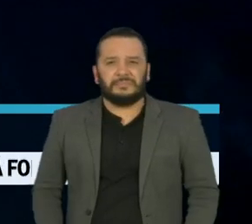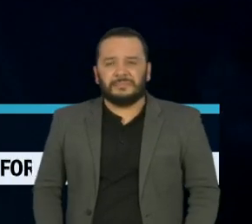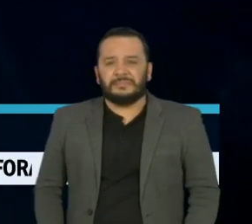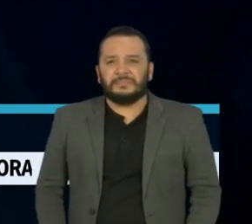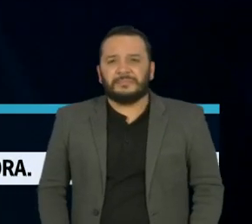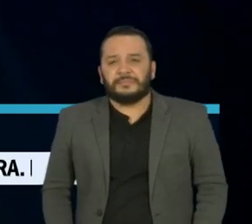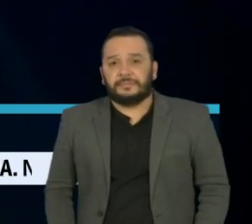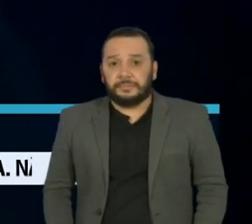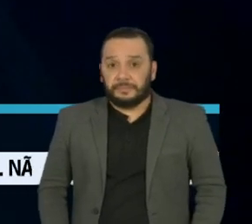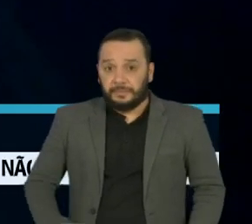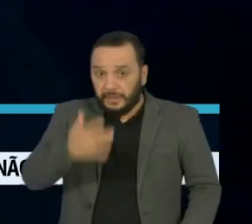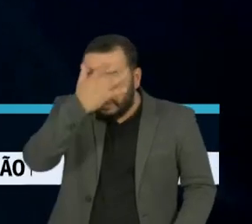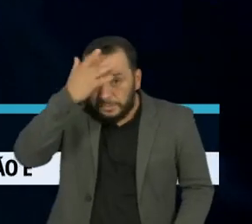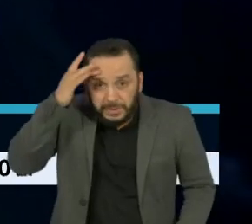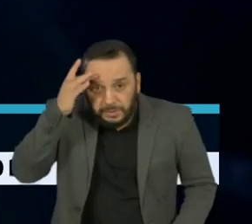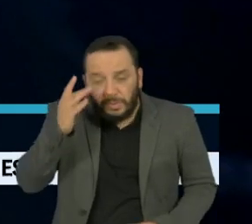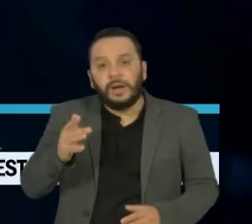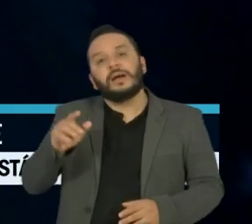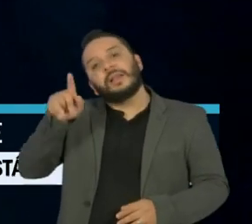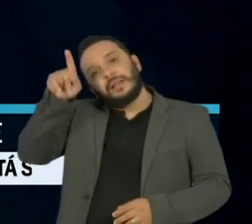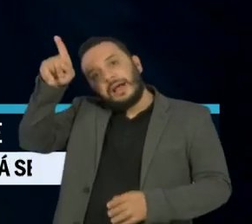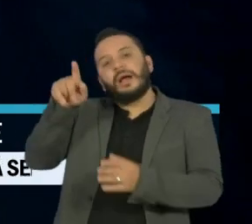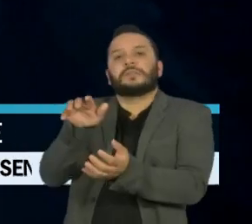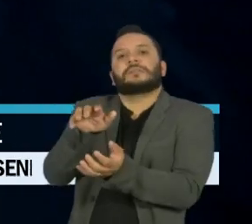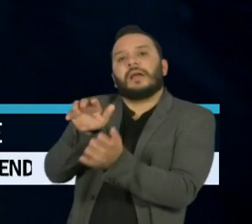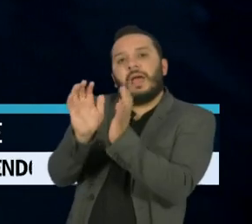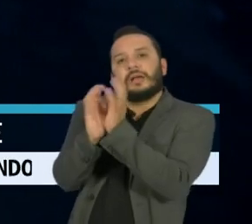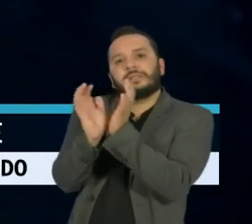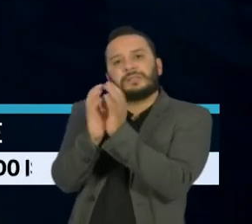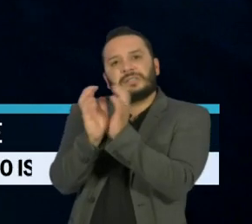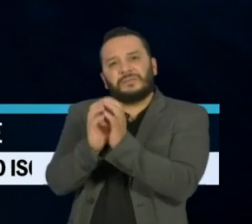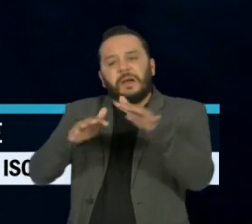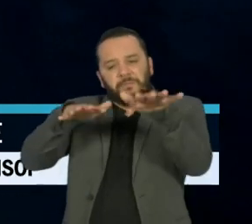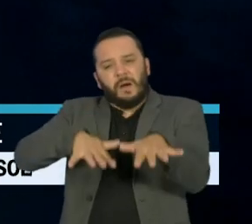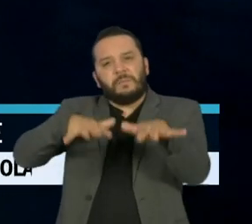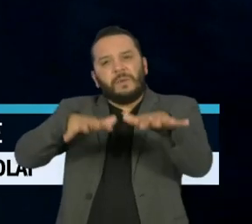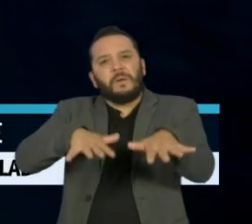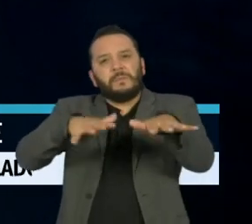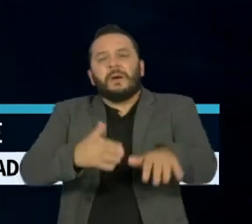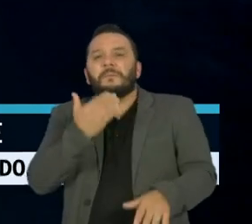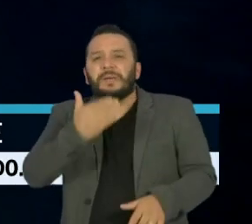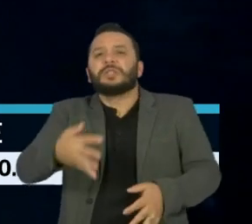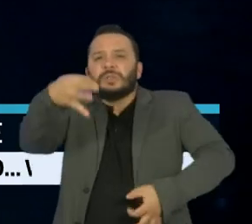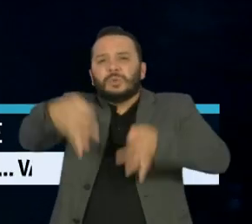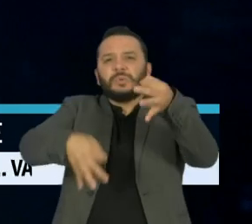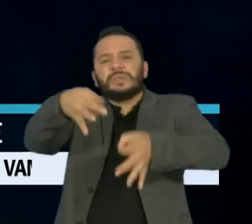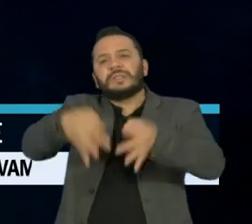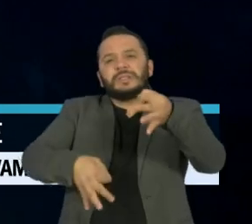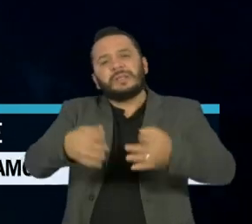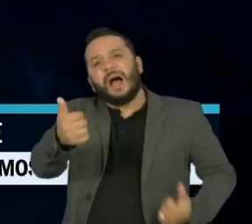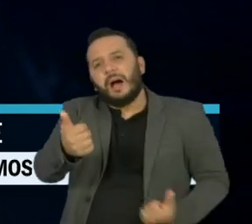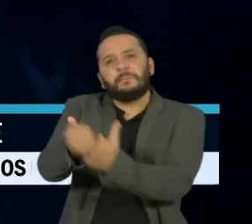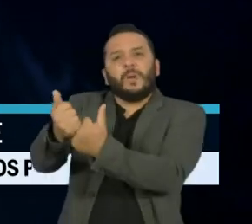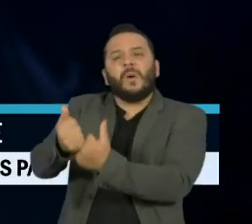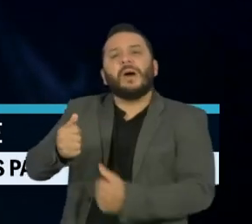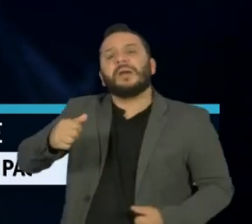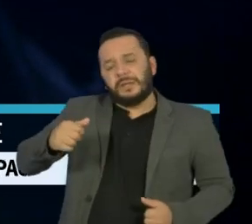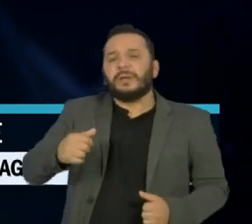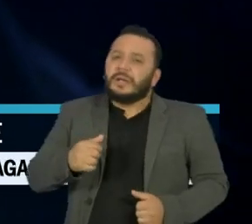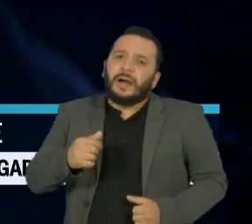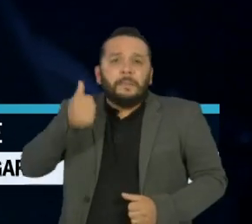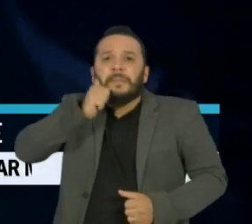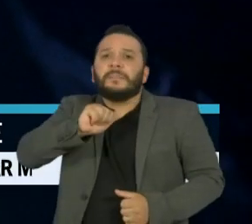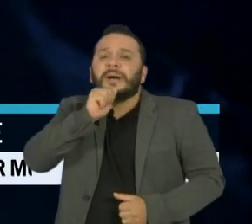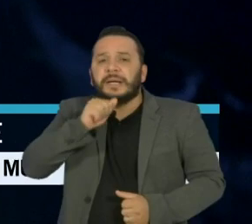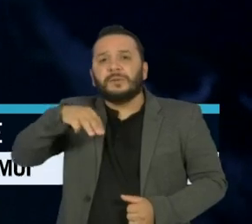Moradores de Recife foram para as ruas hoje pedir justiça pela morte do menino Miguel Otávio Santana da Silva, de 5 anos. O garoto